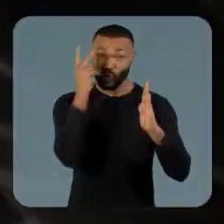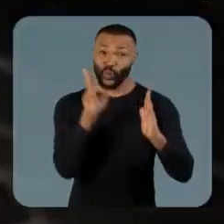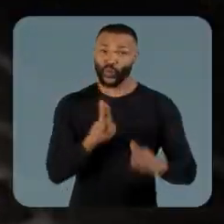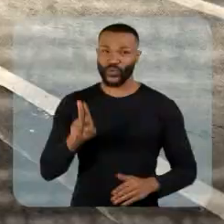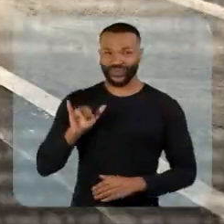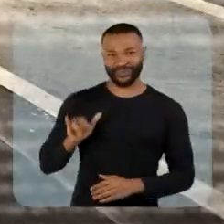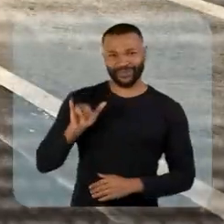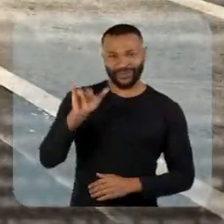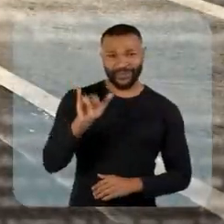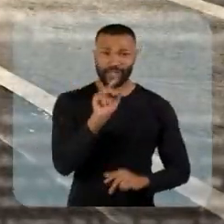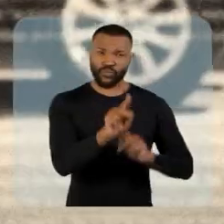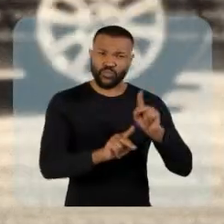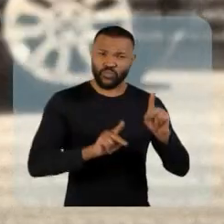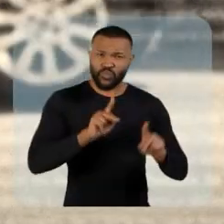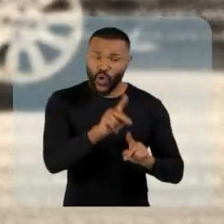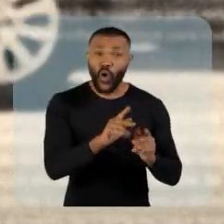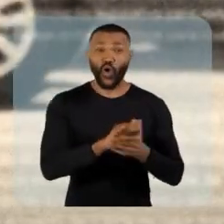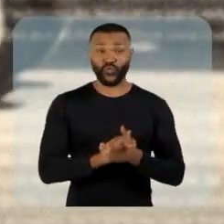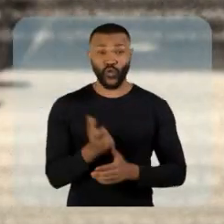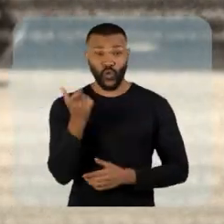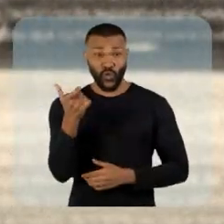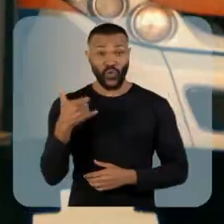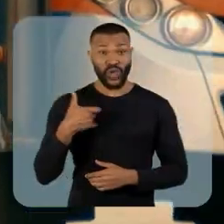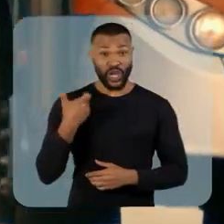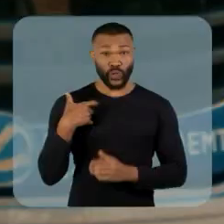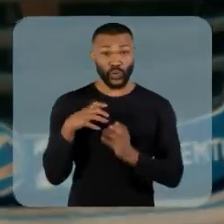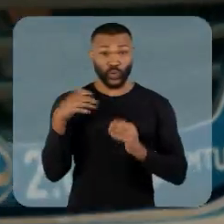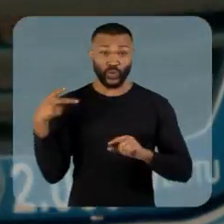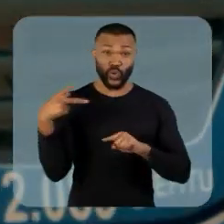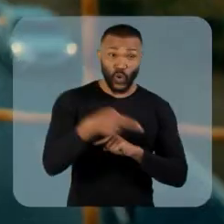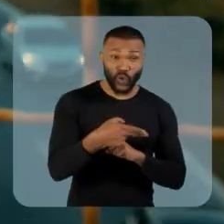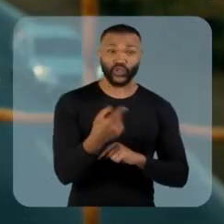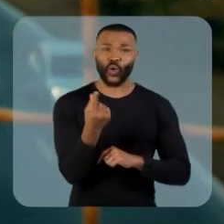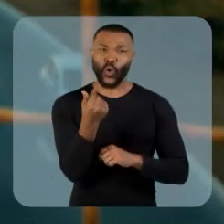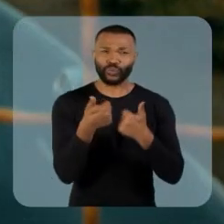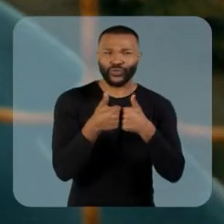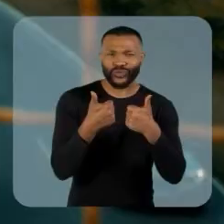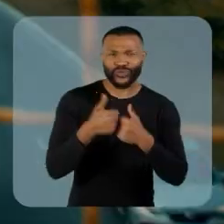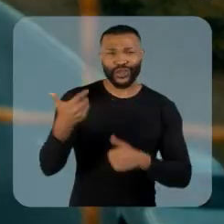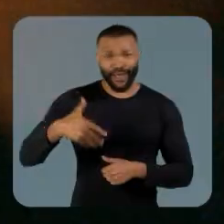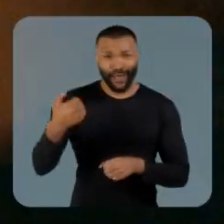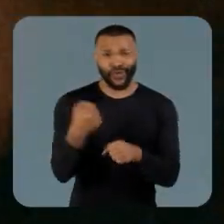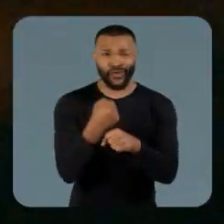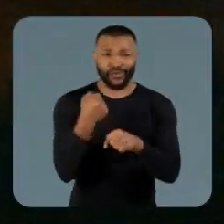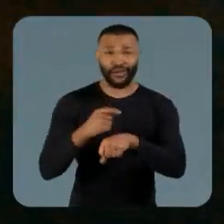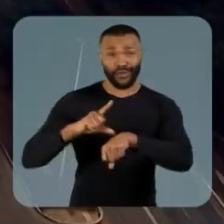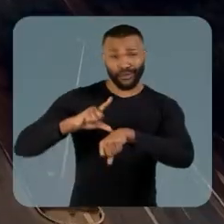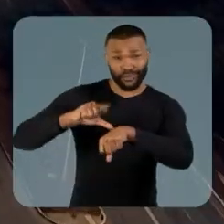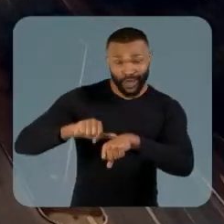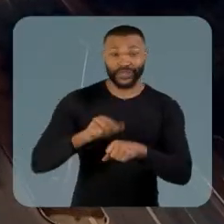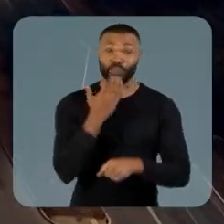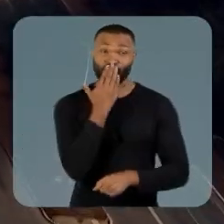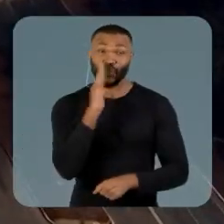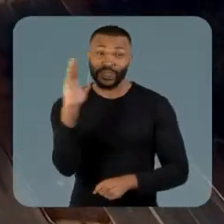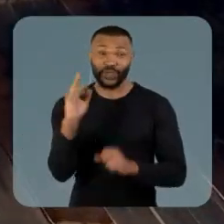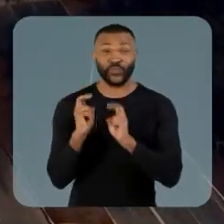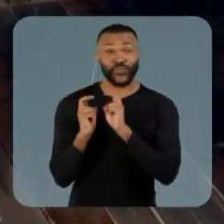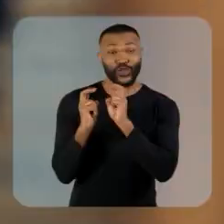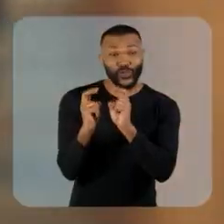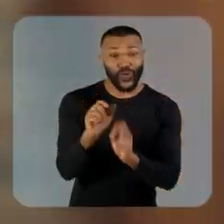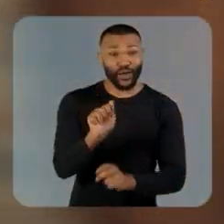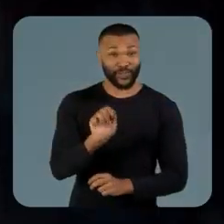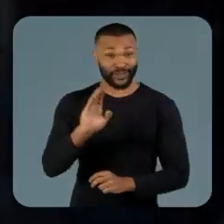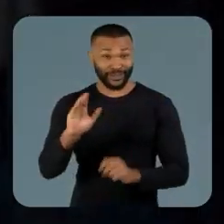de jatinho. E para o povo, é corte no passe do idoso, ônibus caro e atraso nas obras. Prometeram metrô em Guarulhos e no